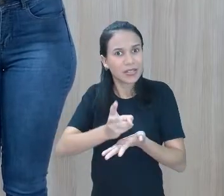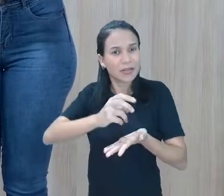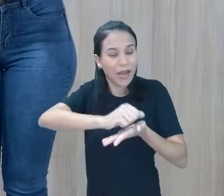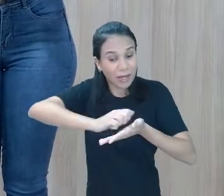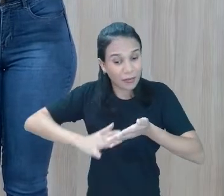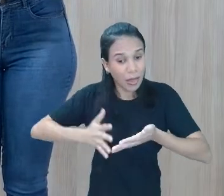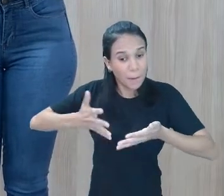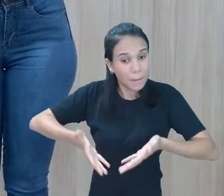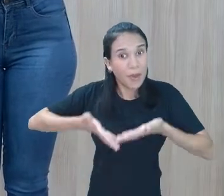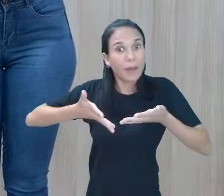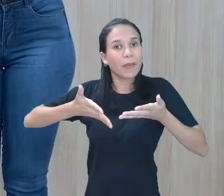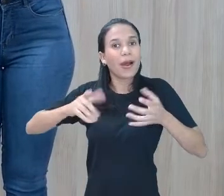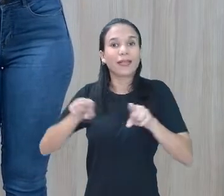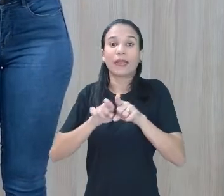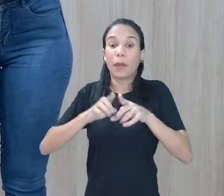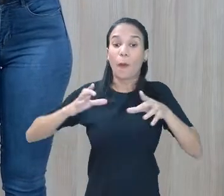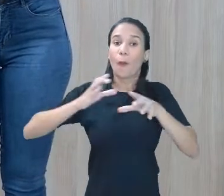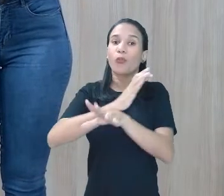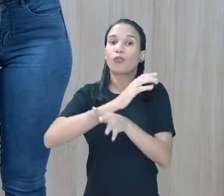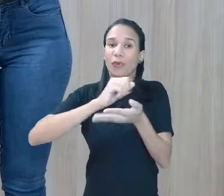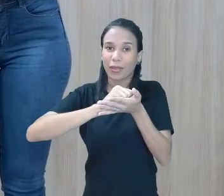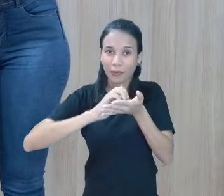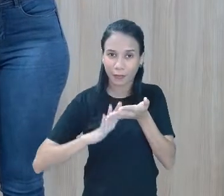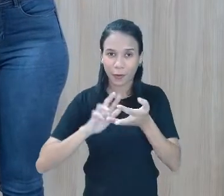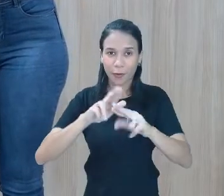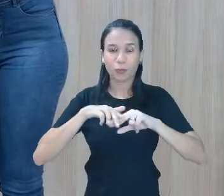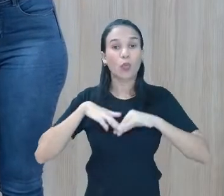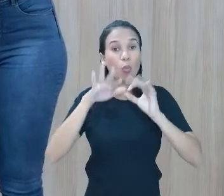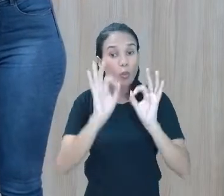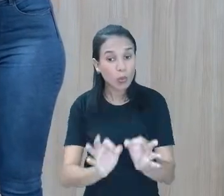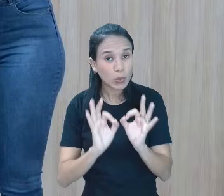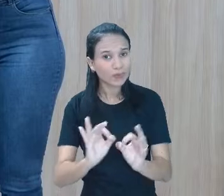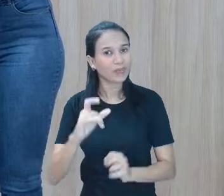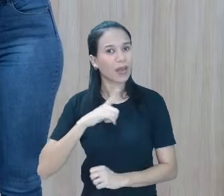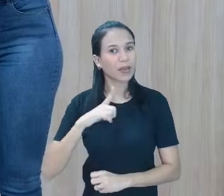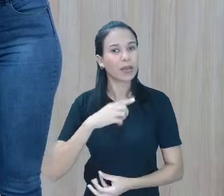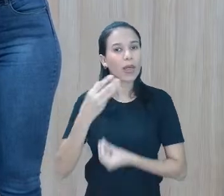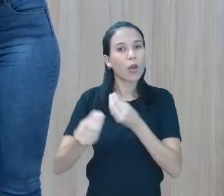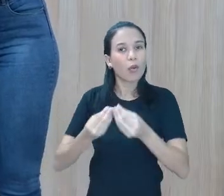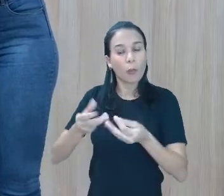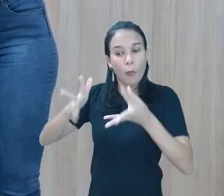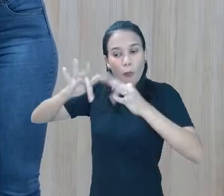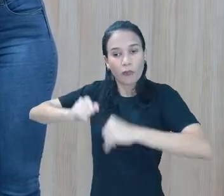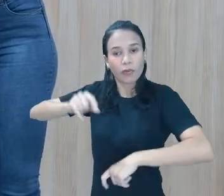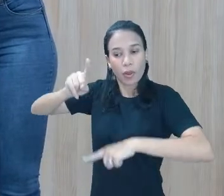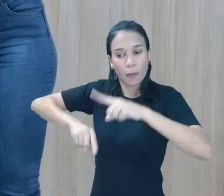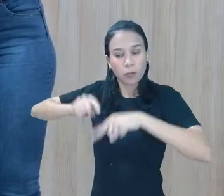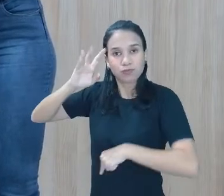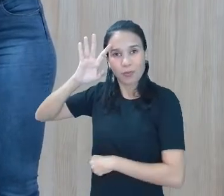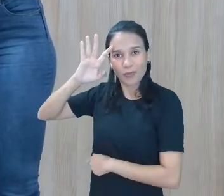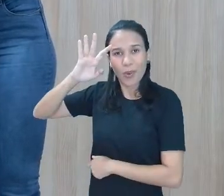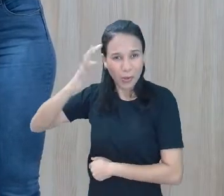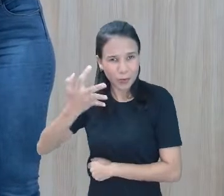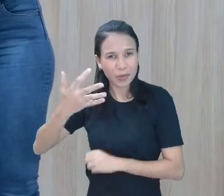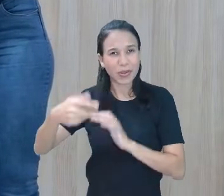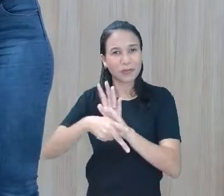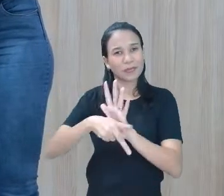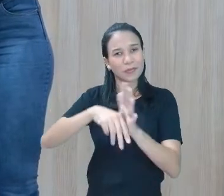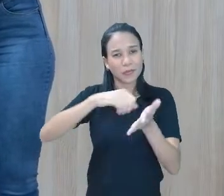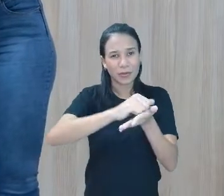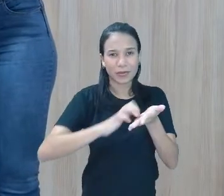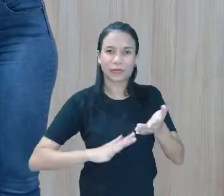na atividade, que eles concluam a atividade. O ideal é que a gente tenha um produto no final desse trabalho, no final